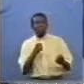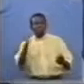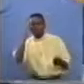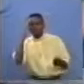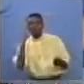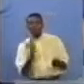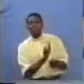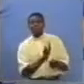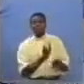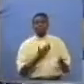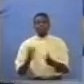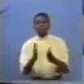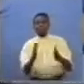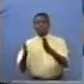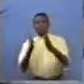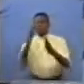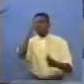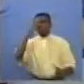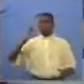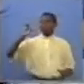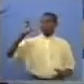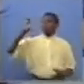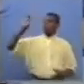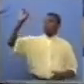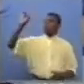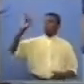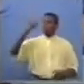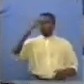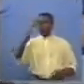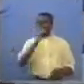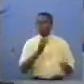Se eu descobrir que a minha meta é o céu, o que é que eu passo a fazer?